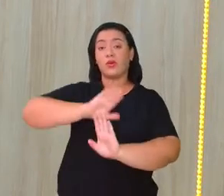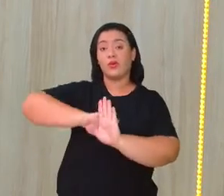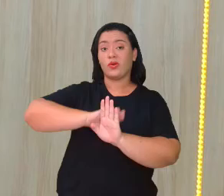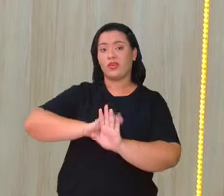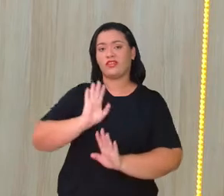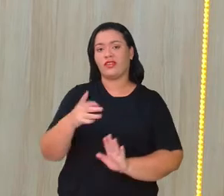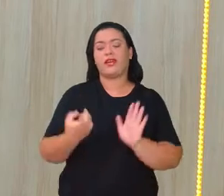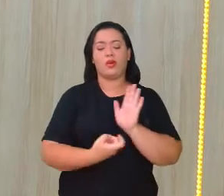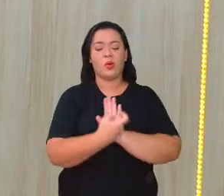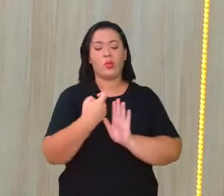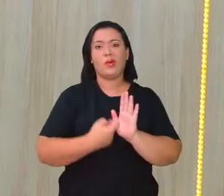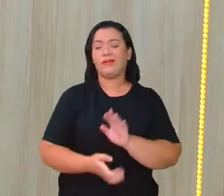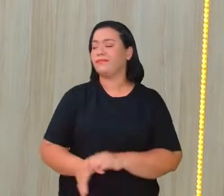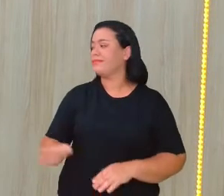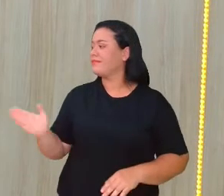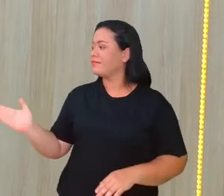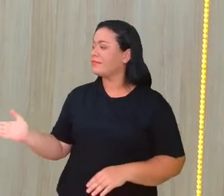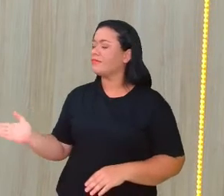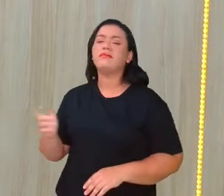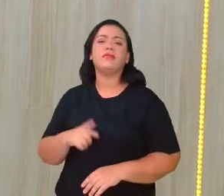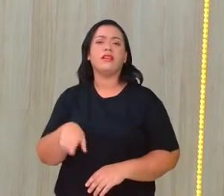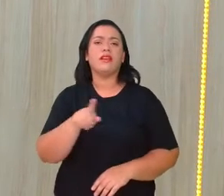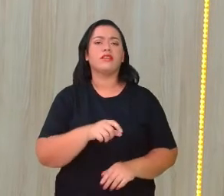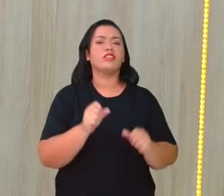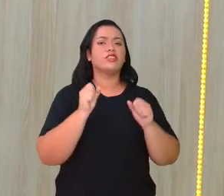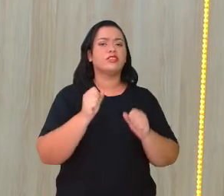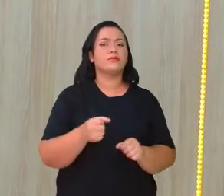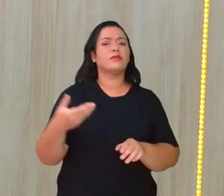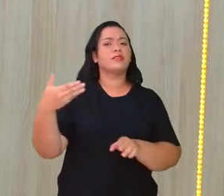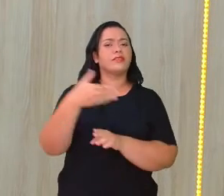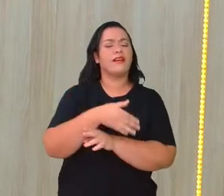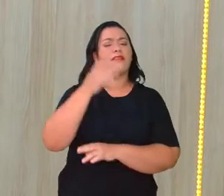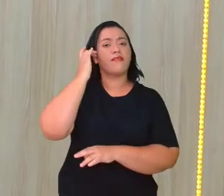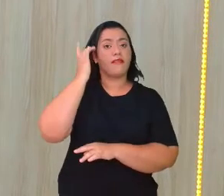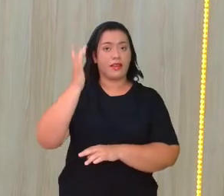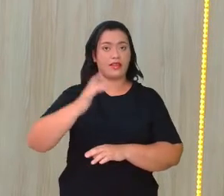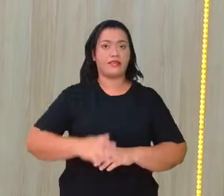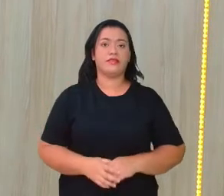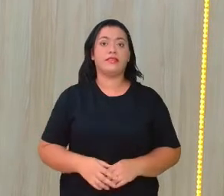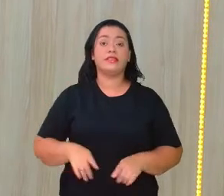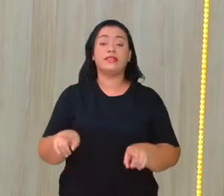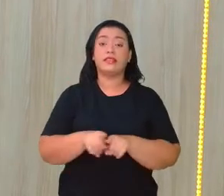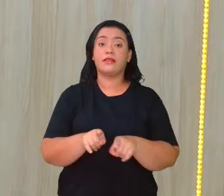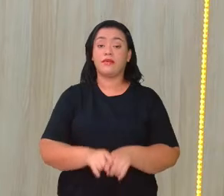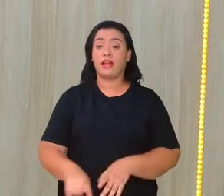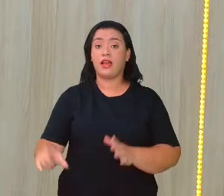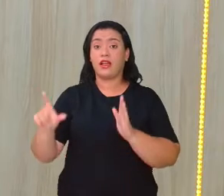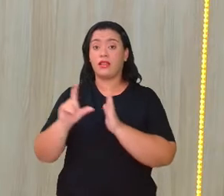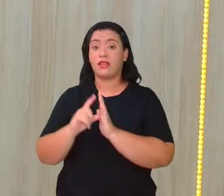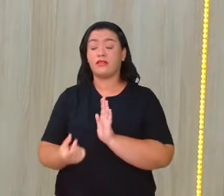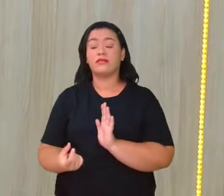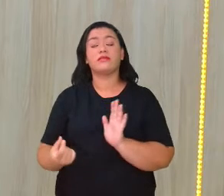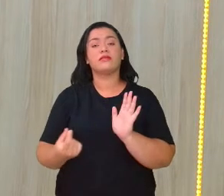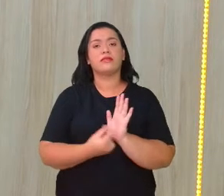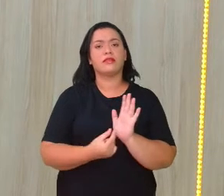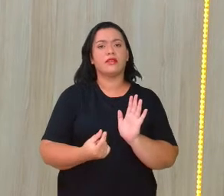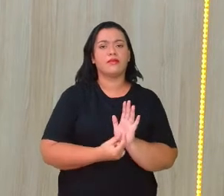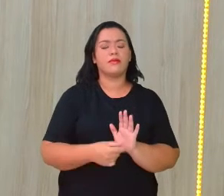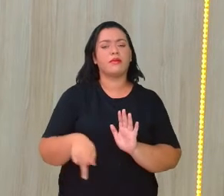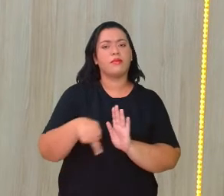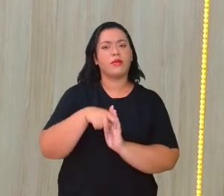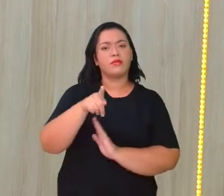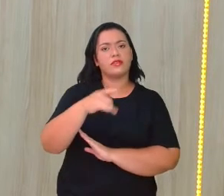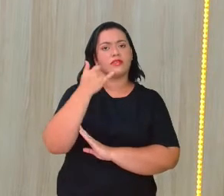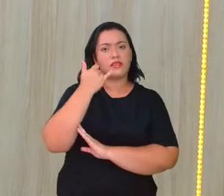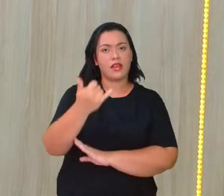nosso QR Code, que é para que vocês possam acessar também de forma mais fácil a loja de aplicativos do seu